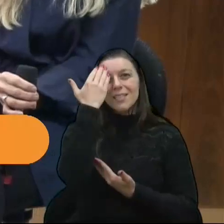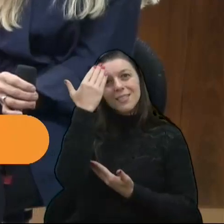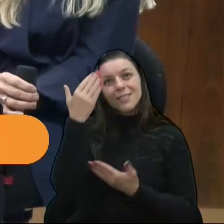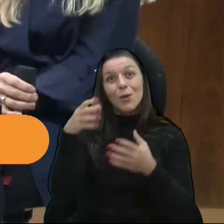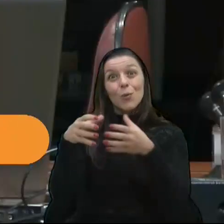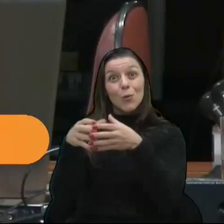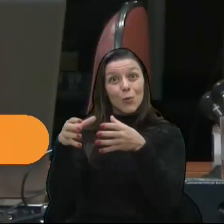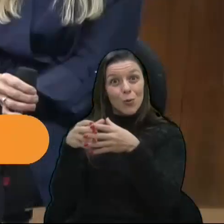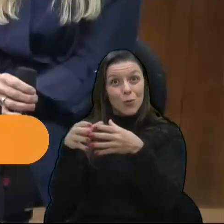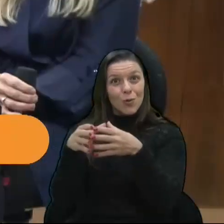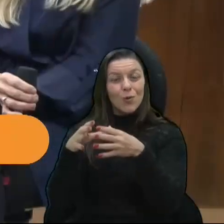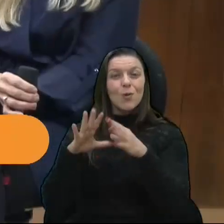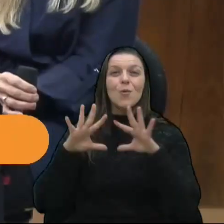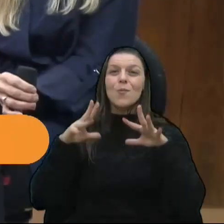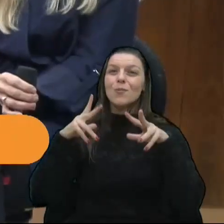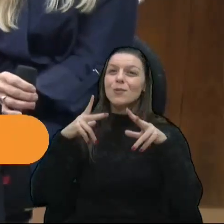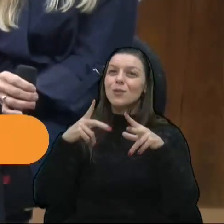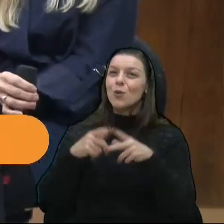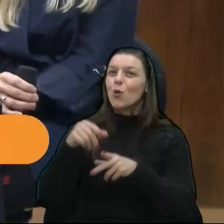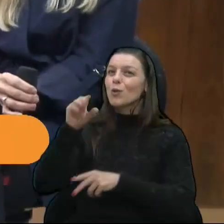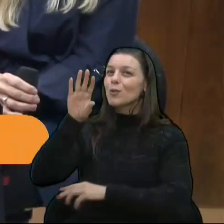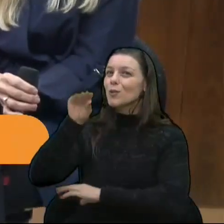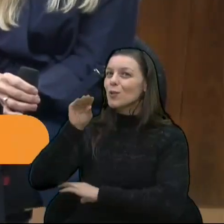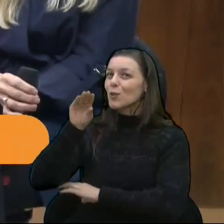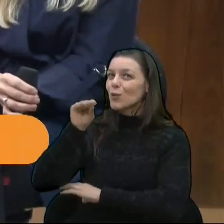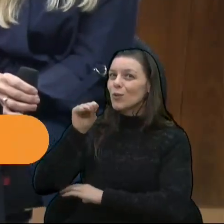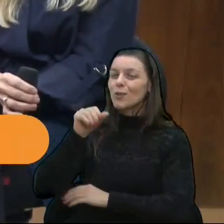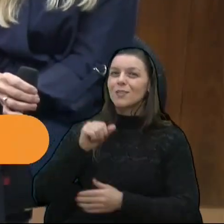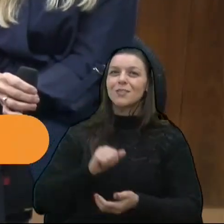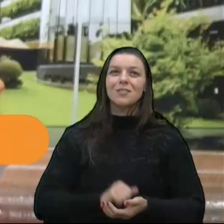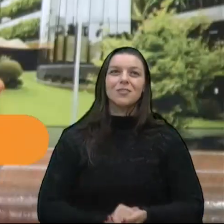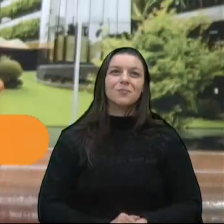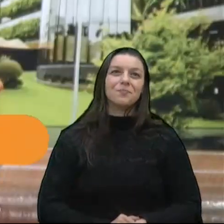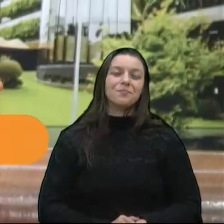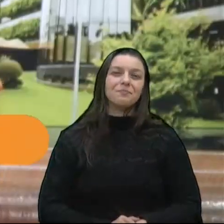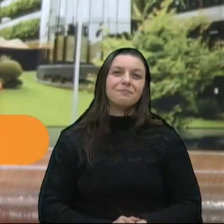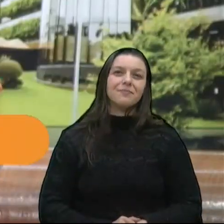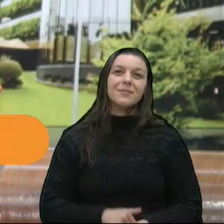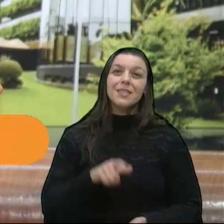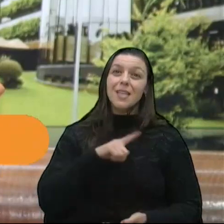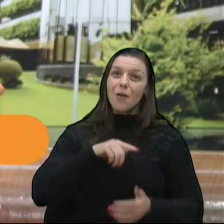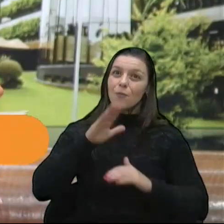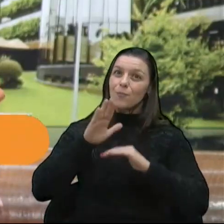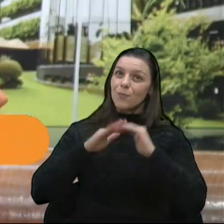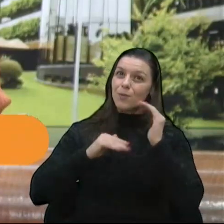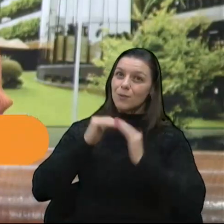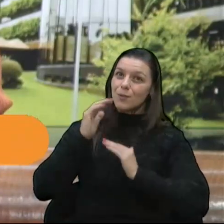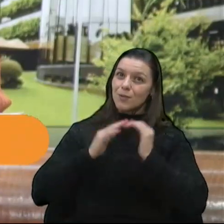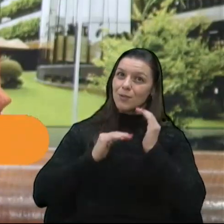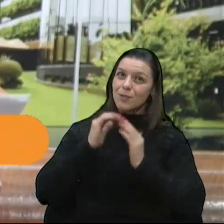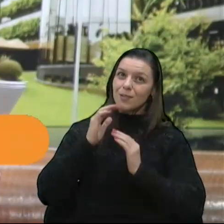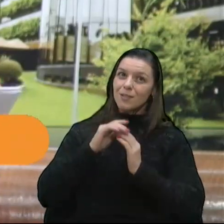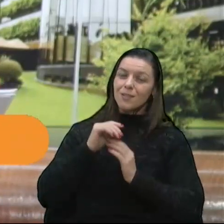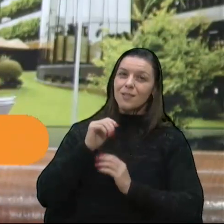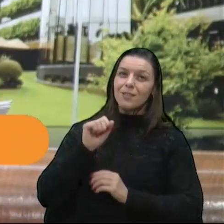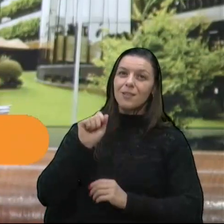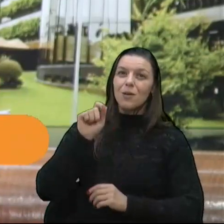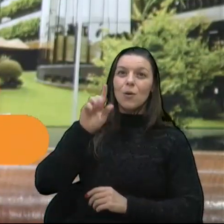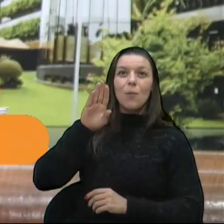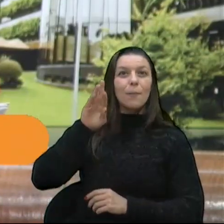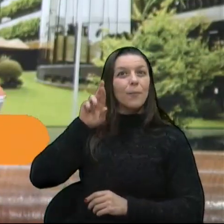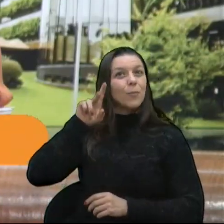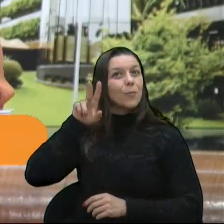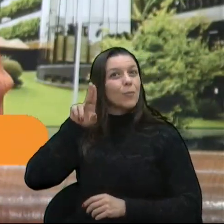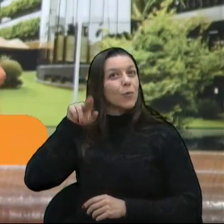equipe toda que esteve junto conosco nessa noite. Então, vamos lá. Essa noite, então, teve a produção de Denerley Antonioli e Bruno